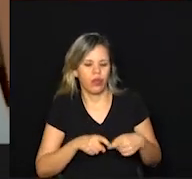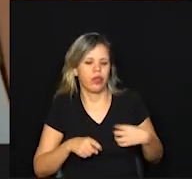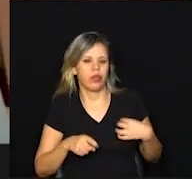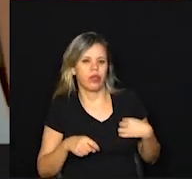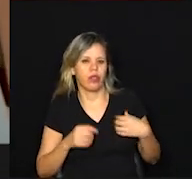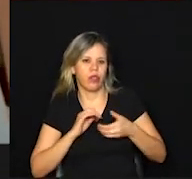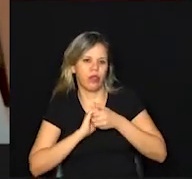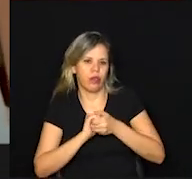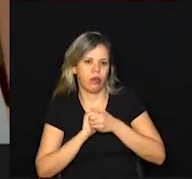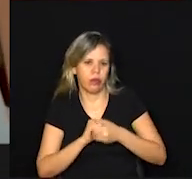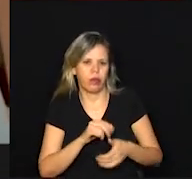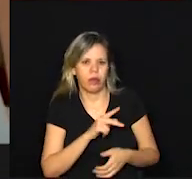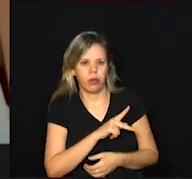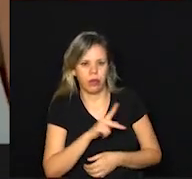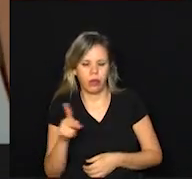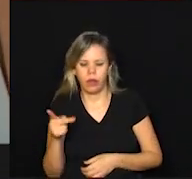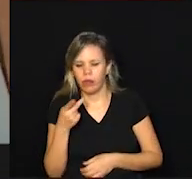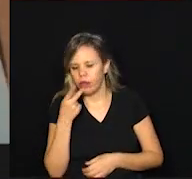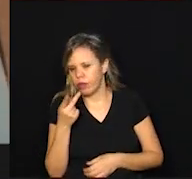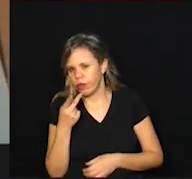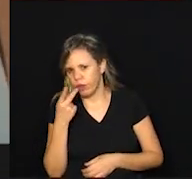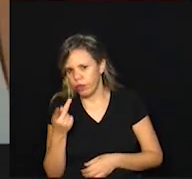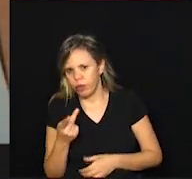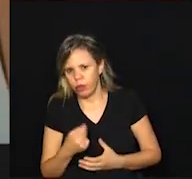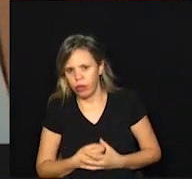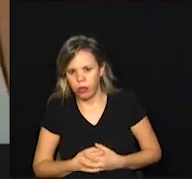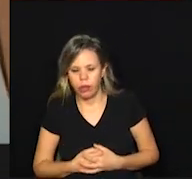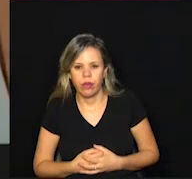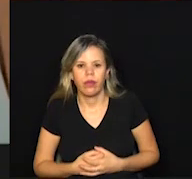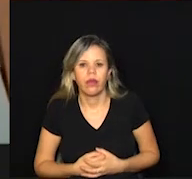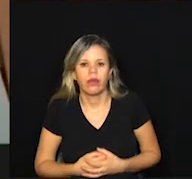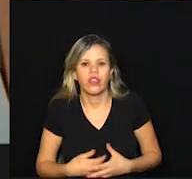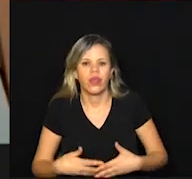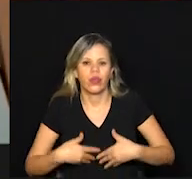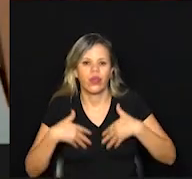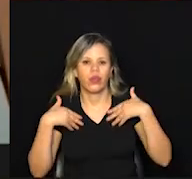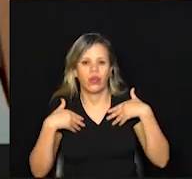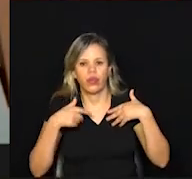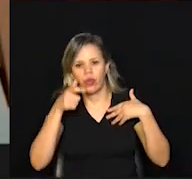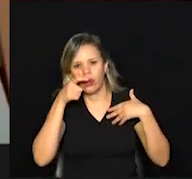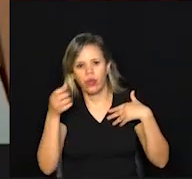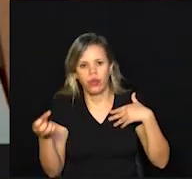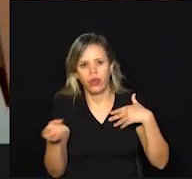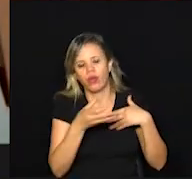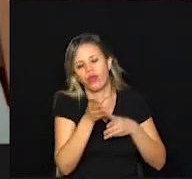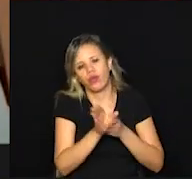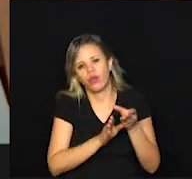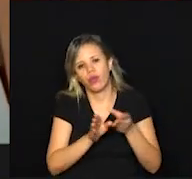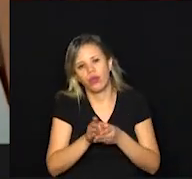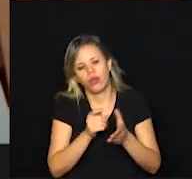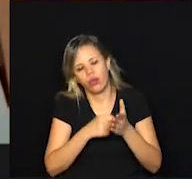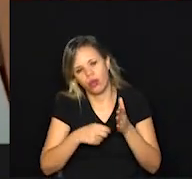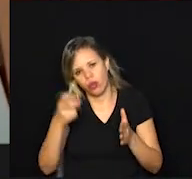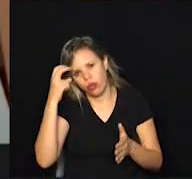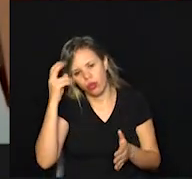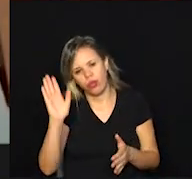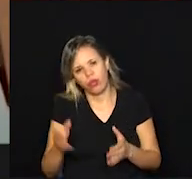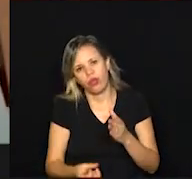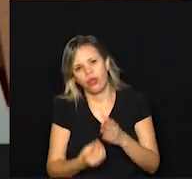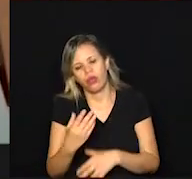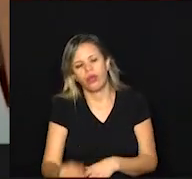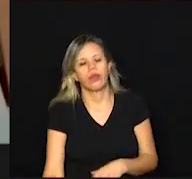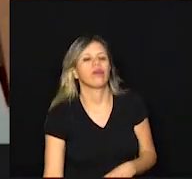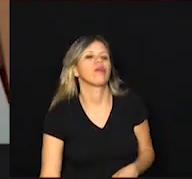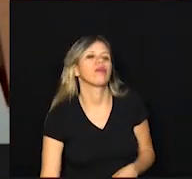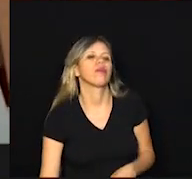complementar nossa presidenta dizer do orgulho de ver um novo conselho de políticas culturais que já nasce